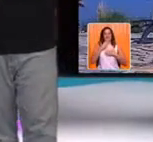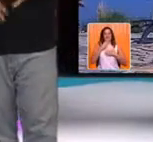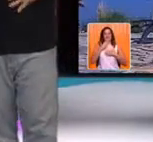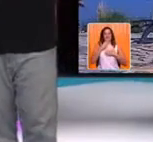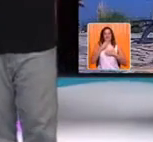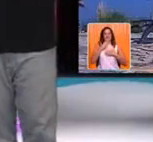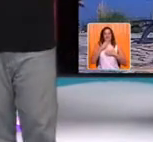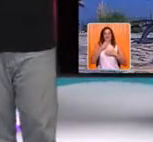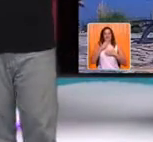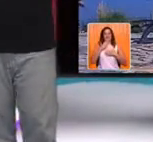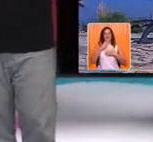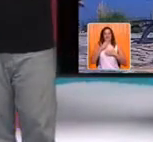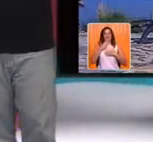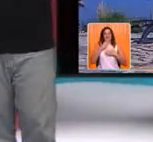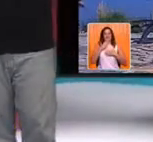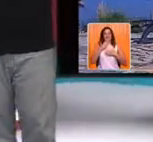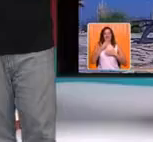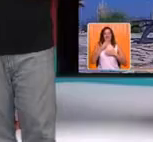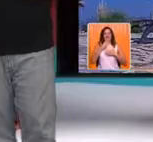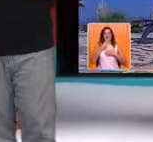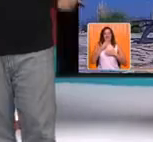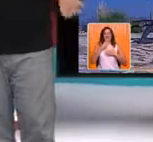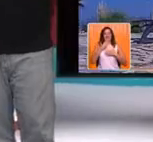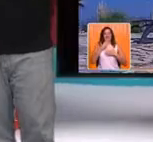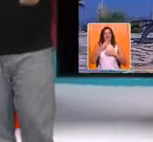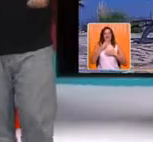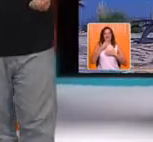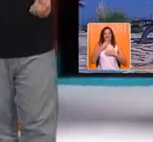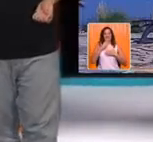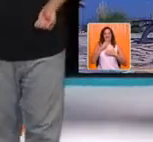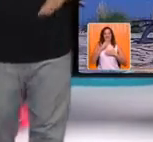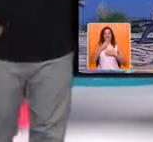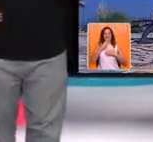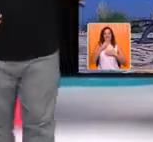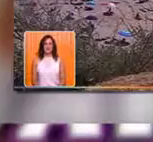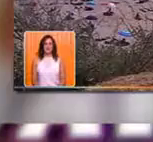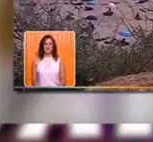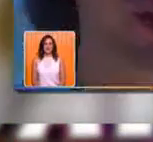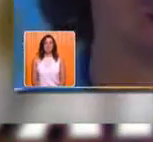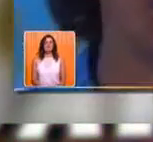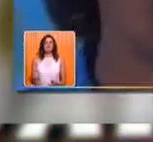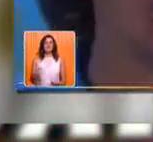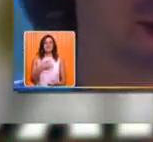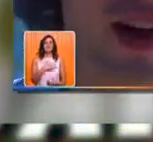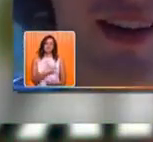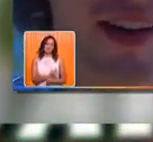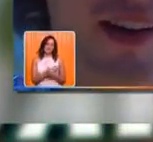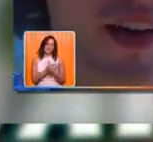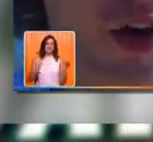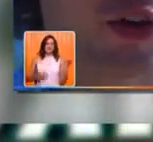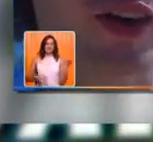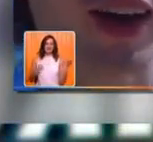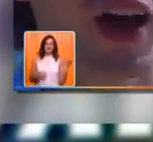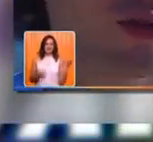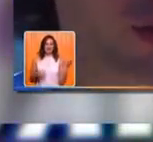não é apenas um rapaz que diz coisas esquisitas é então é também um guitarrista exílio das minhas paixões